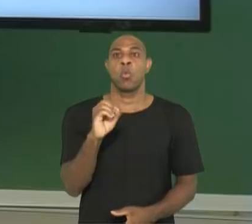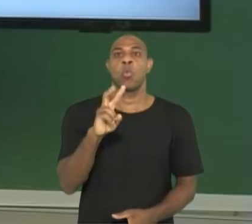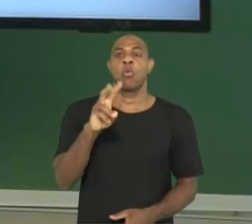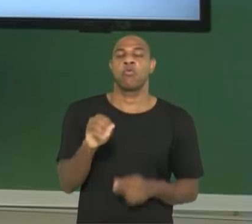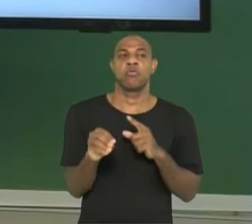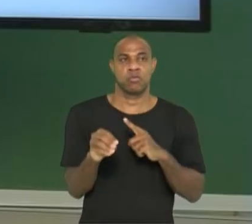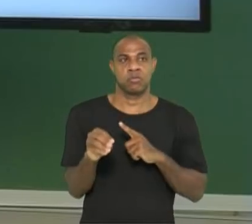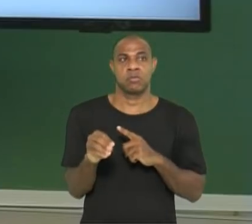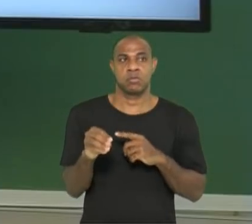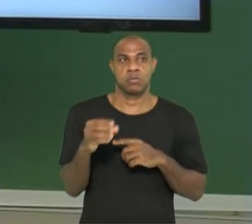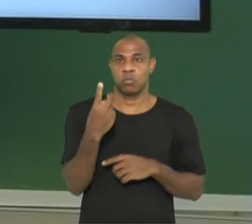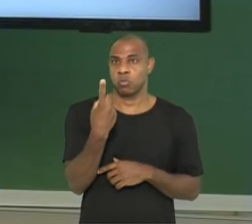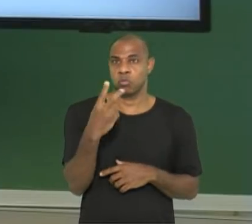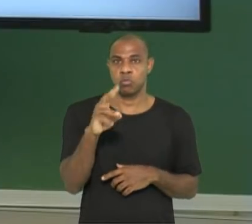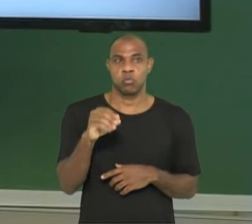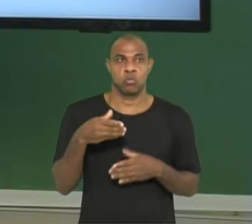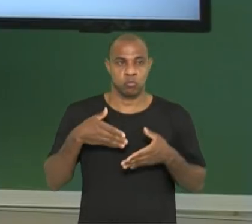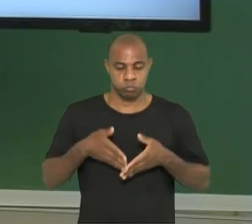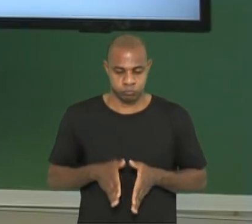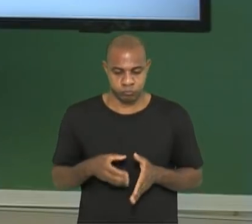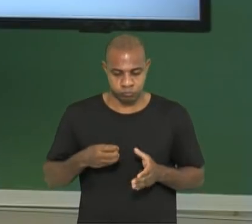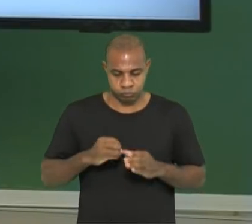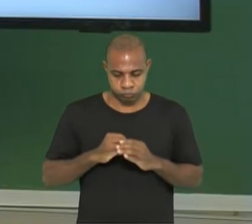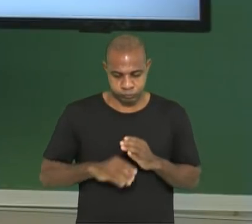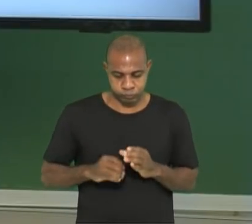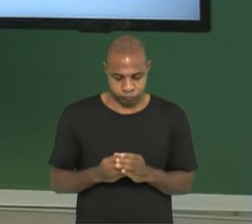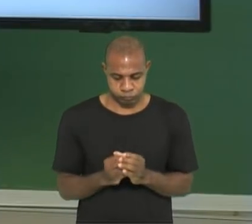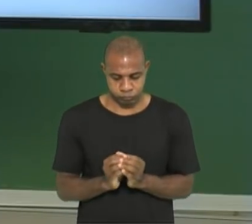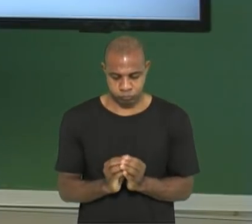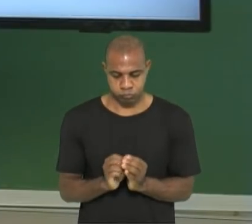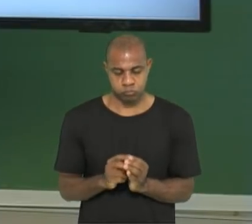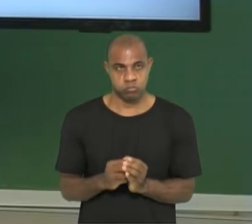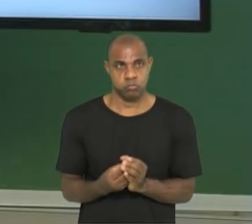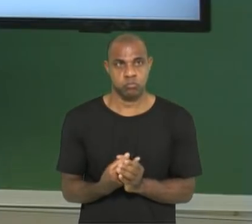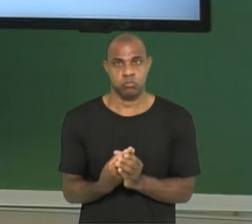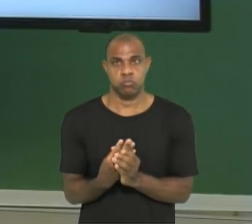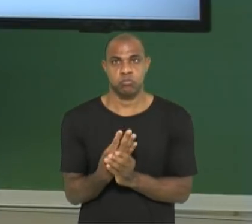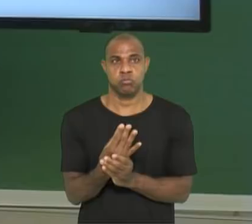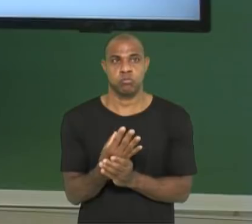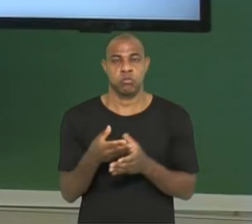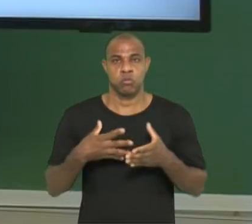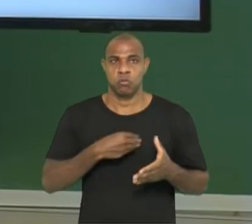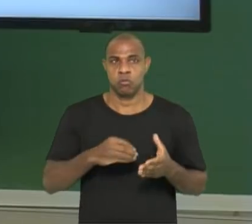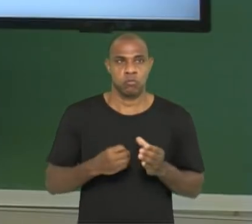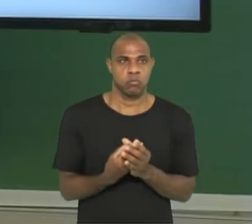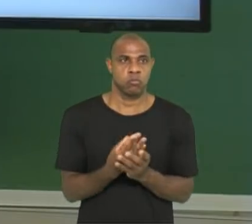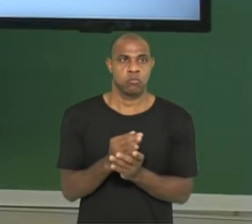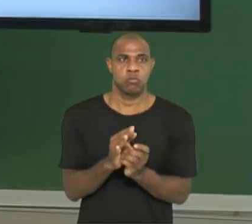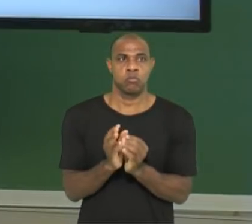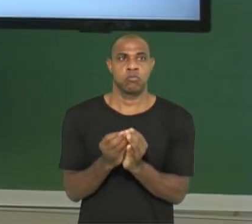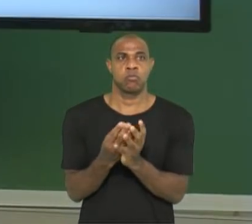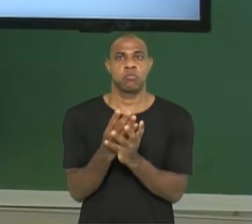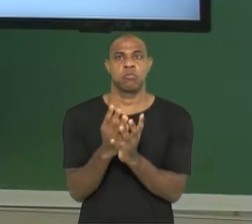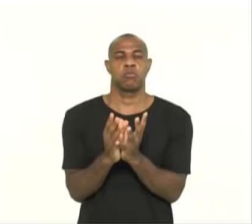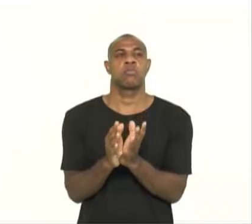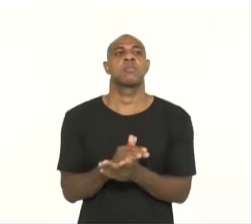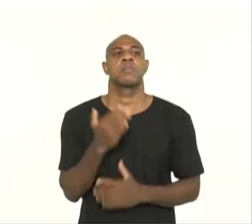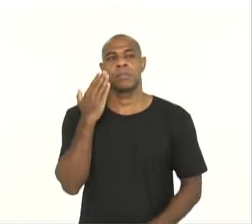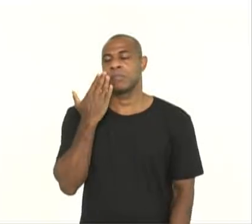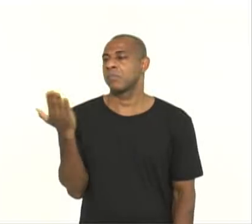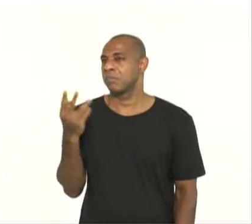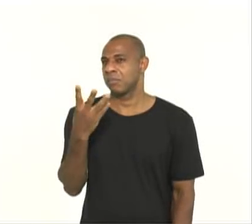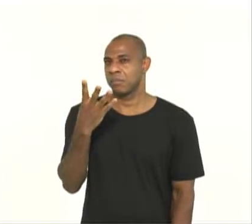Isso mesmo, eles botam seus ovos, os filhotes se desenvolvem e eclodem depois do ovinho. Nós temos aqui o exemplo na imagem que está aqui